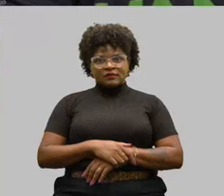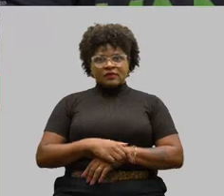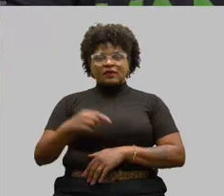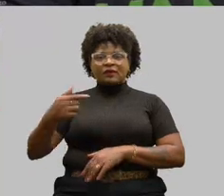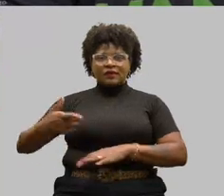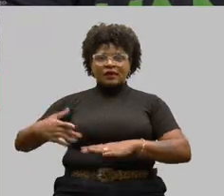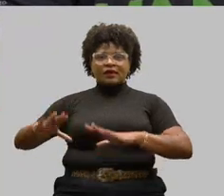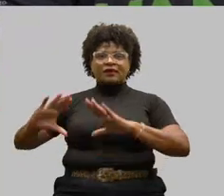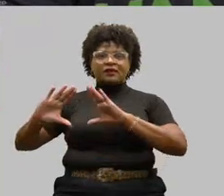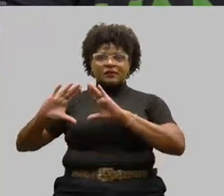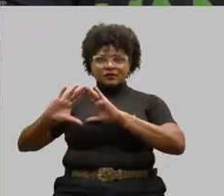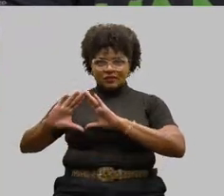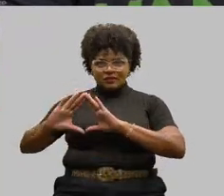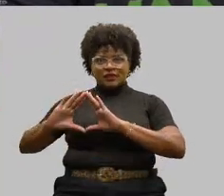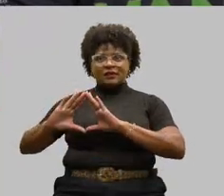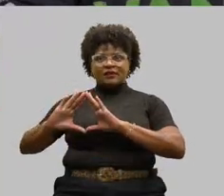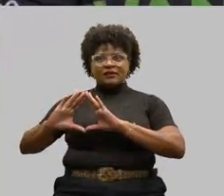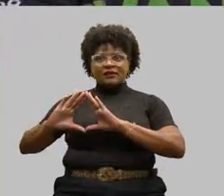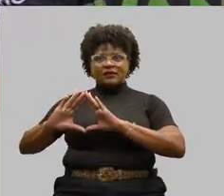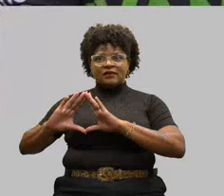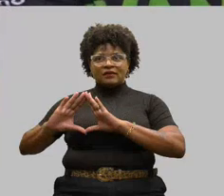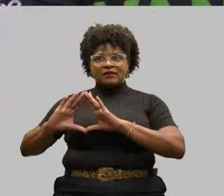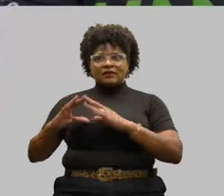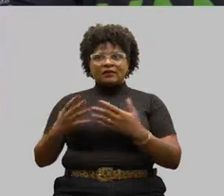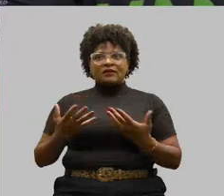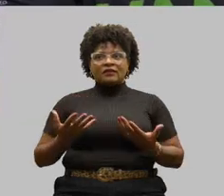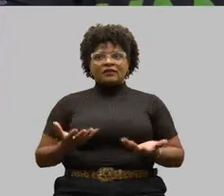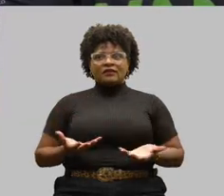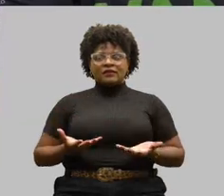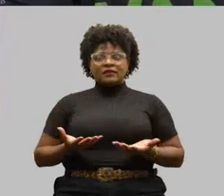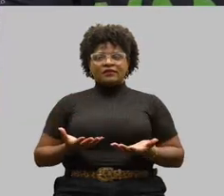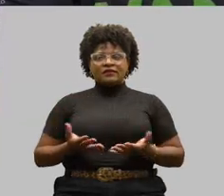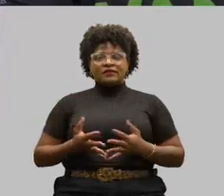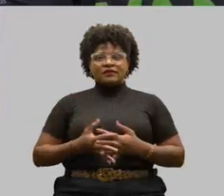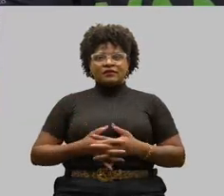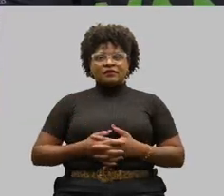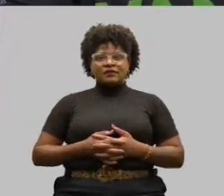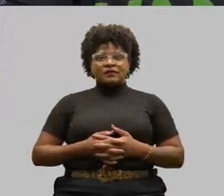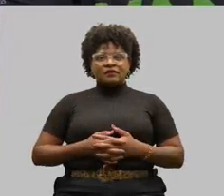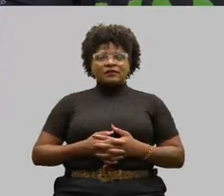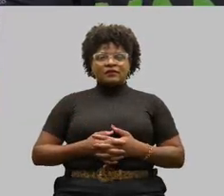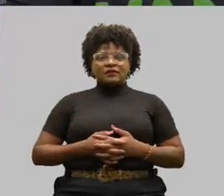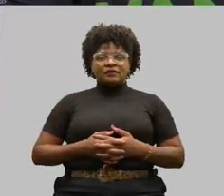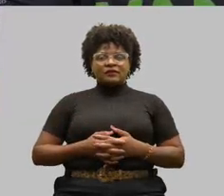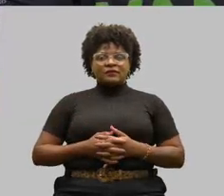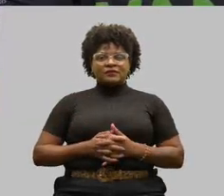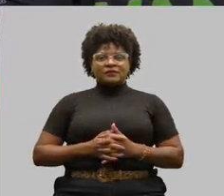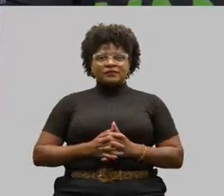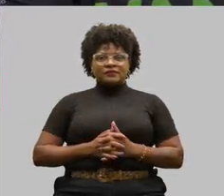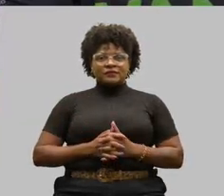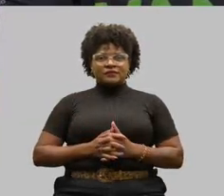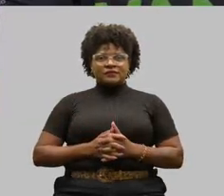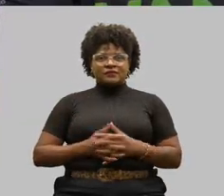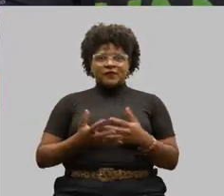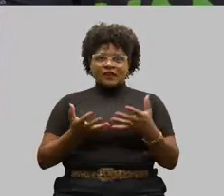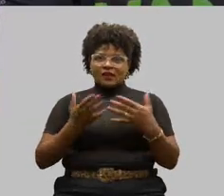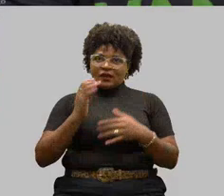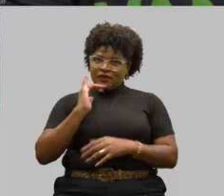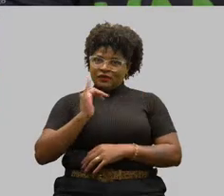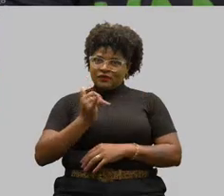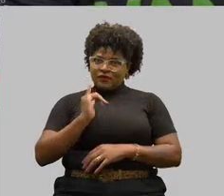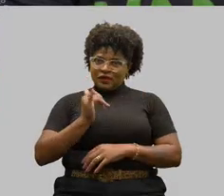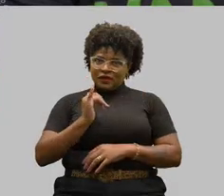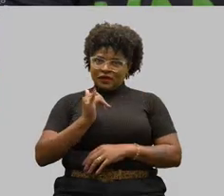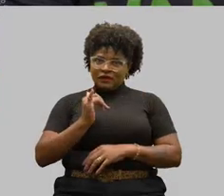Belo Horizonte e eu treinei muito ser